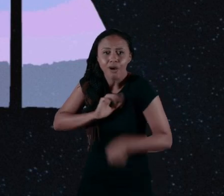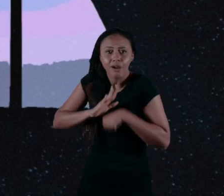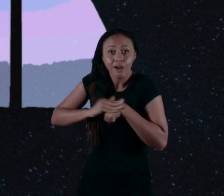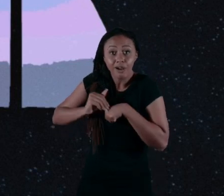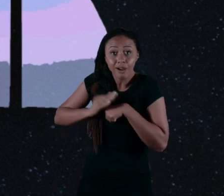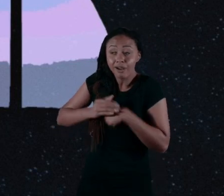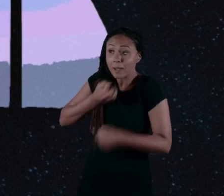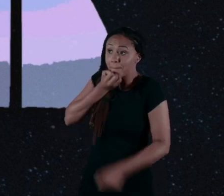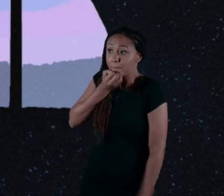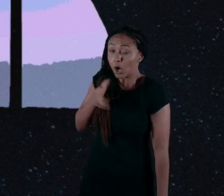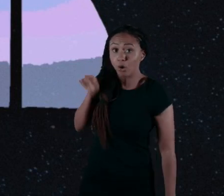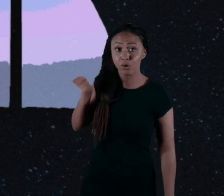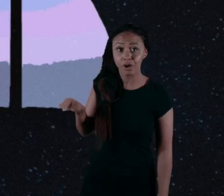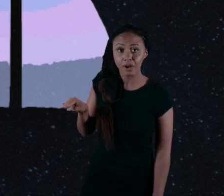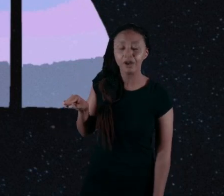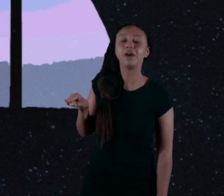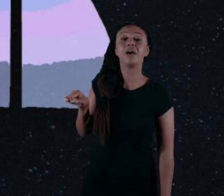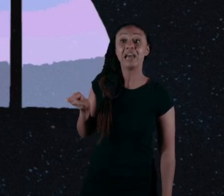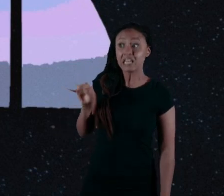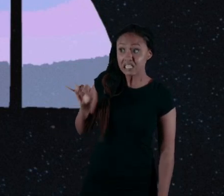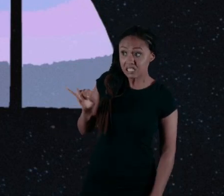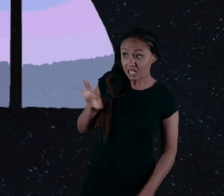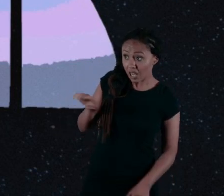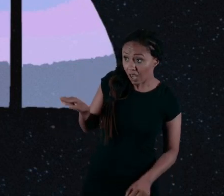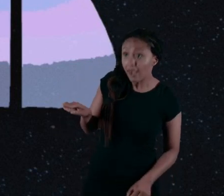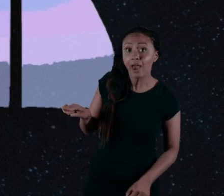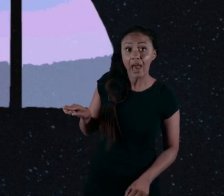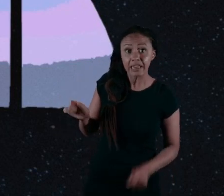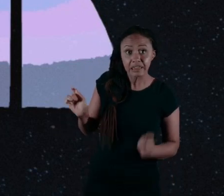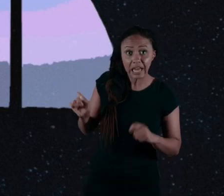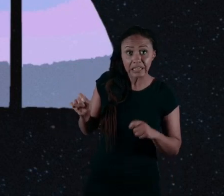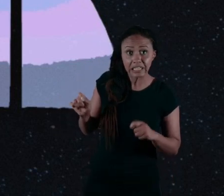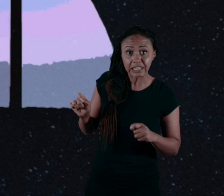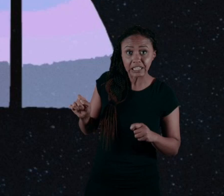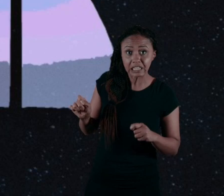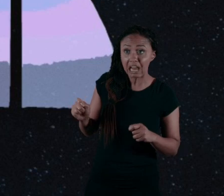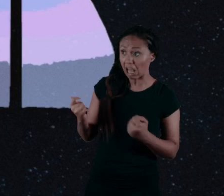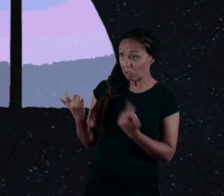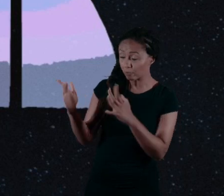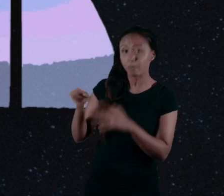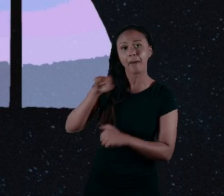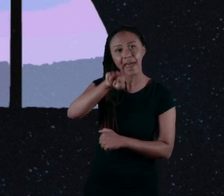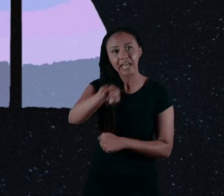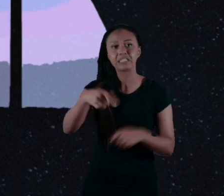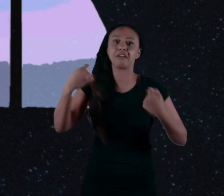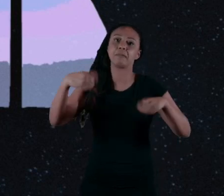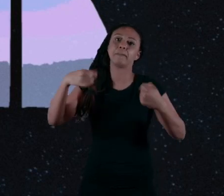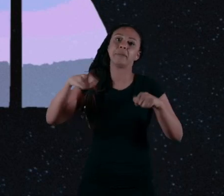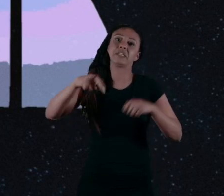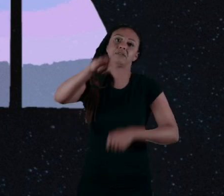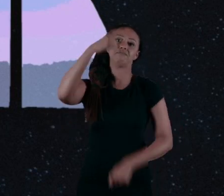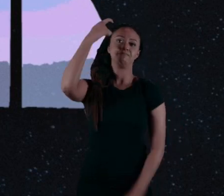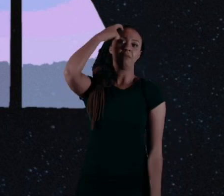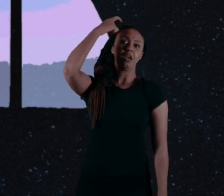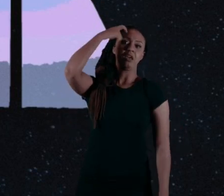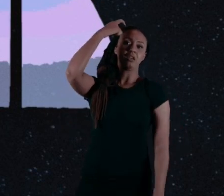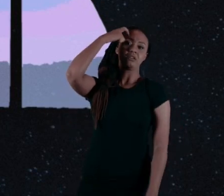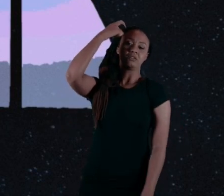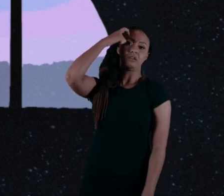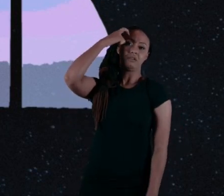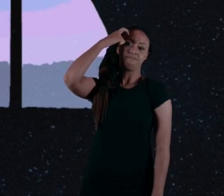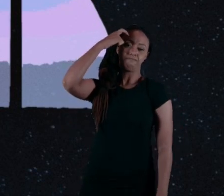fama, se alguma virtude há e se algum louvor existe, seja isso o que ocupe o